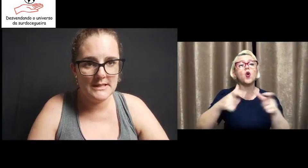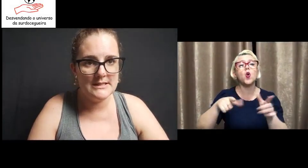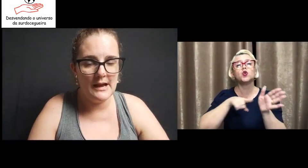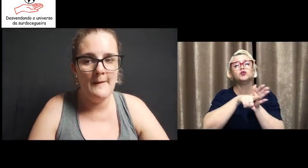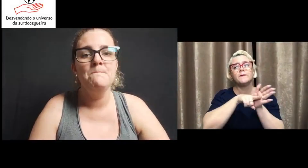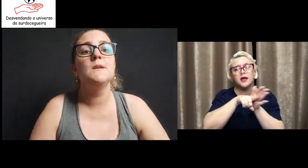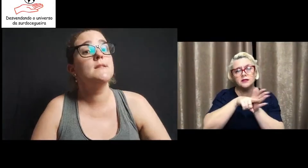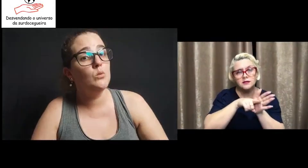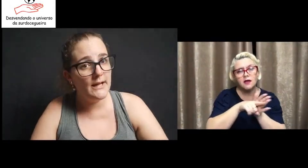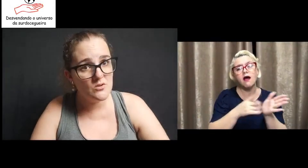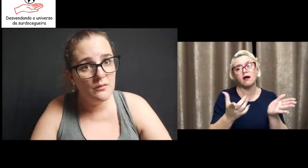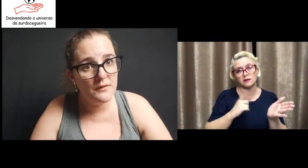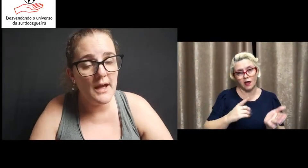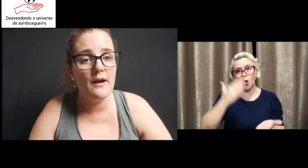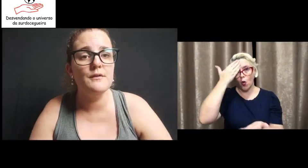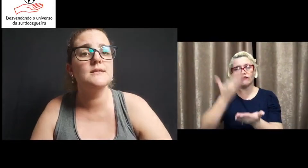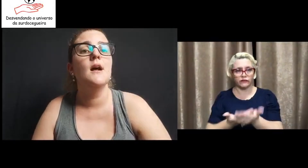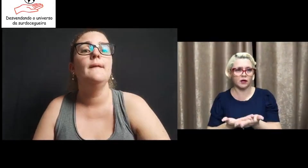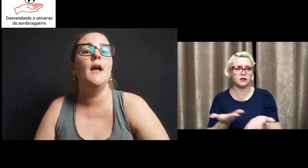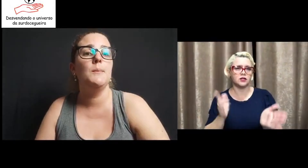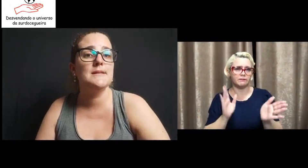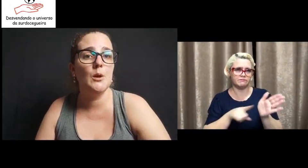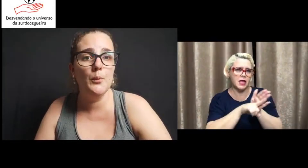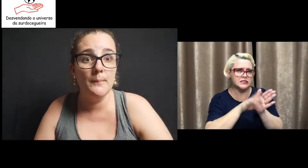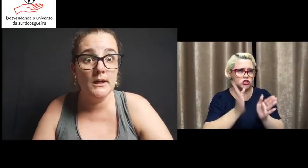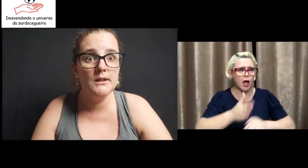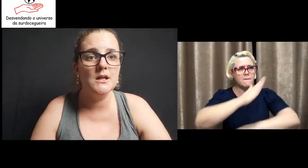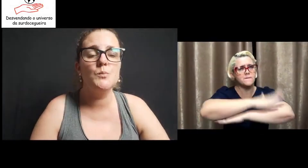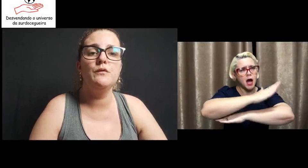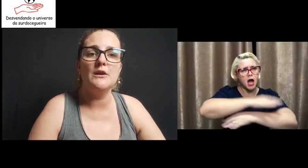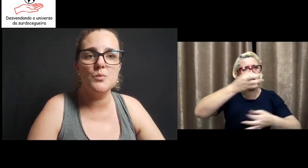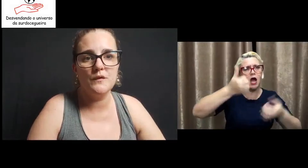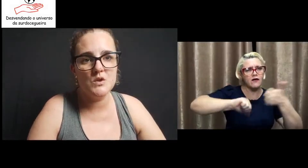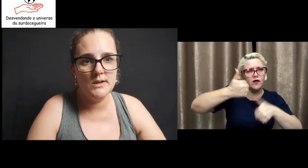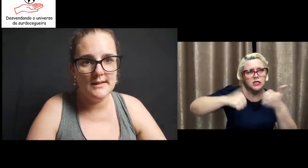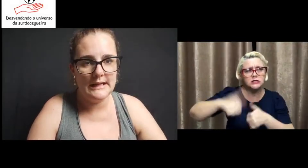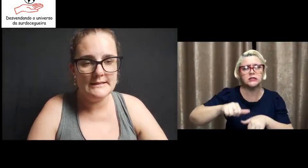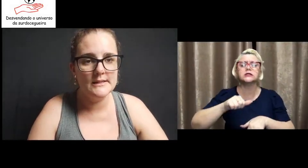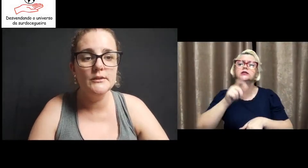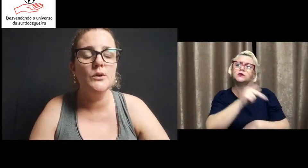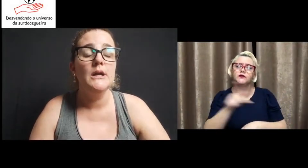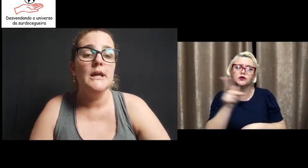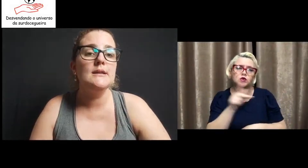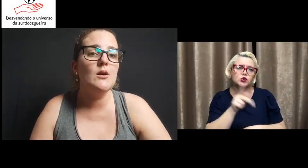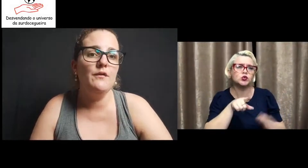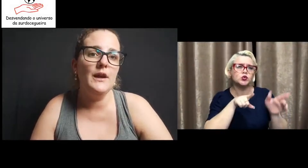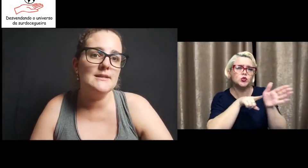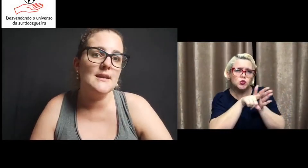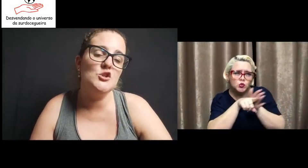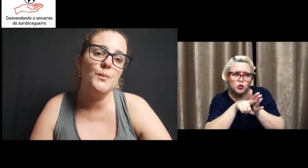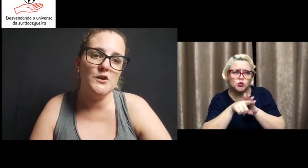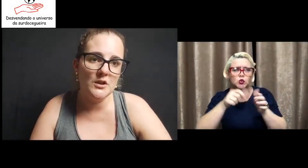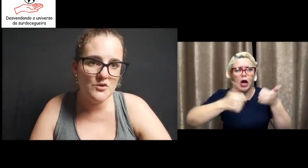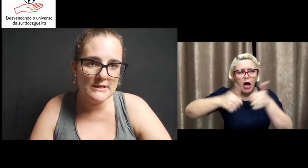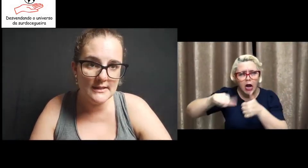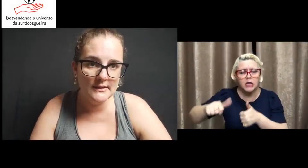pode pesquisar, que são lugares confiáveis, né? Que passaram por bancas, por vários professores analisando, e que são referências